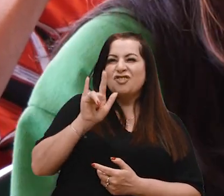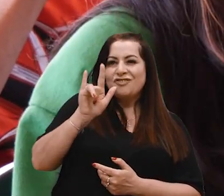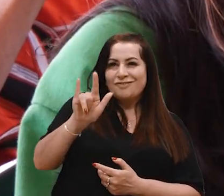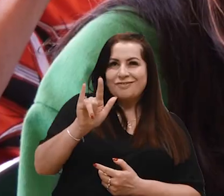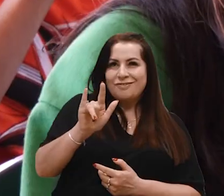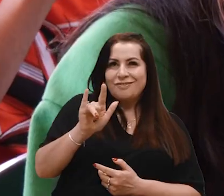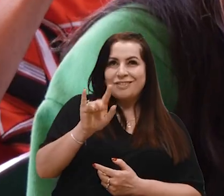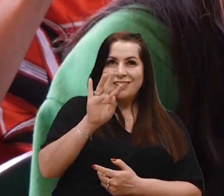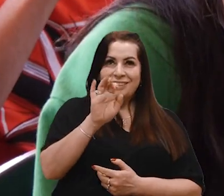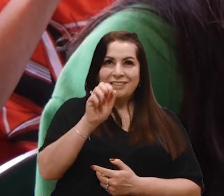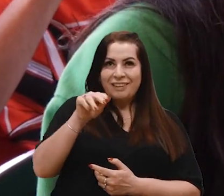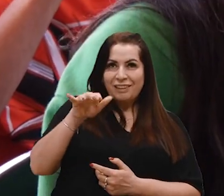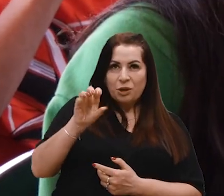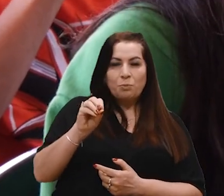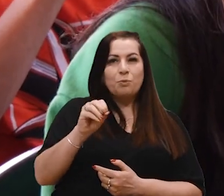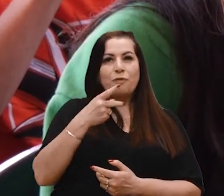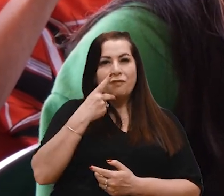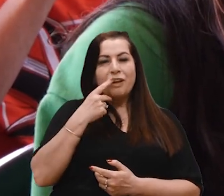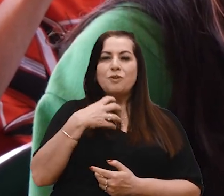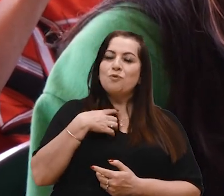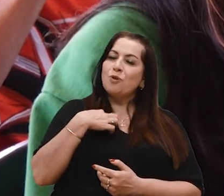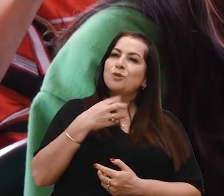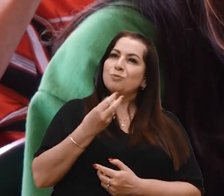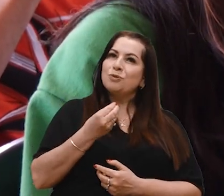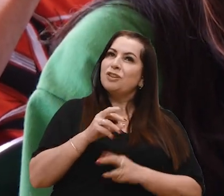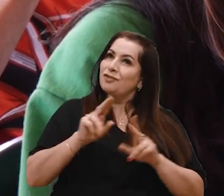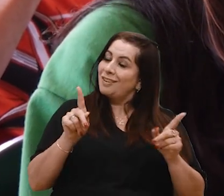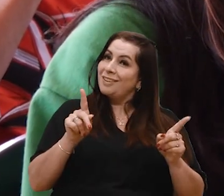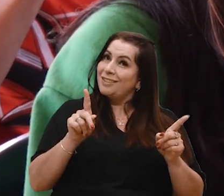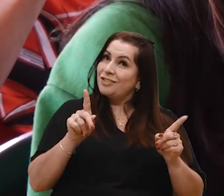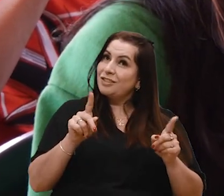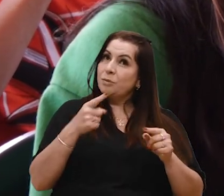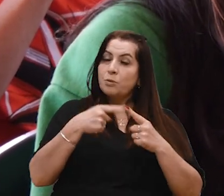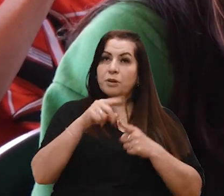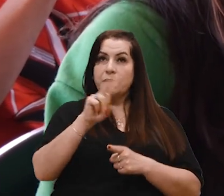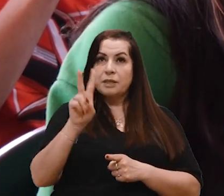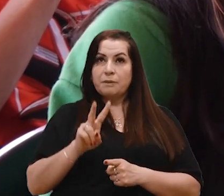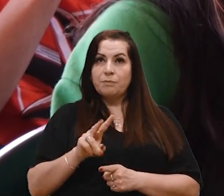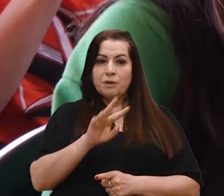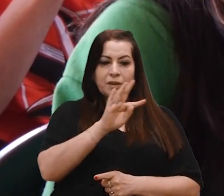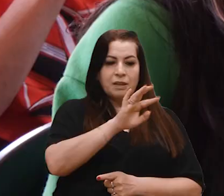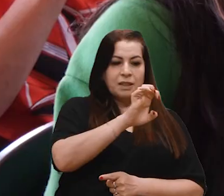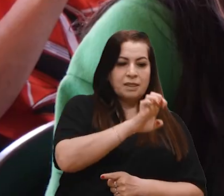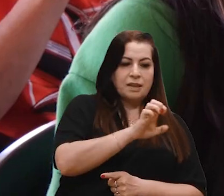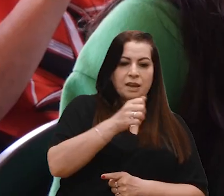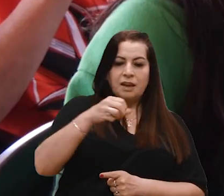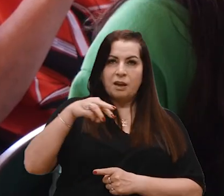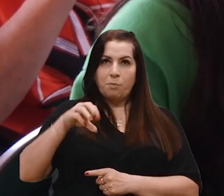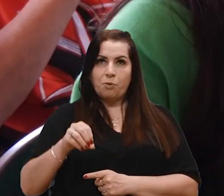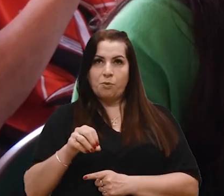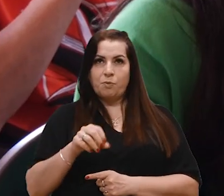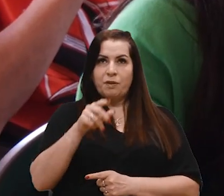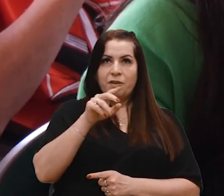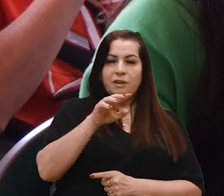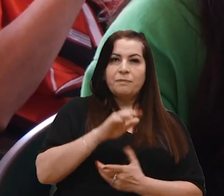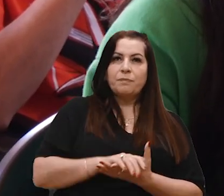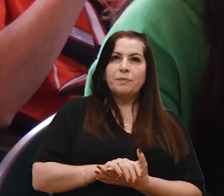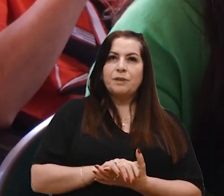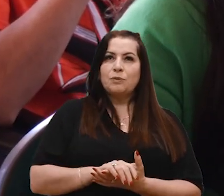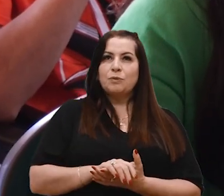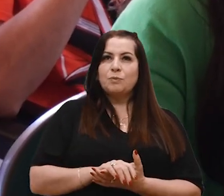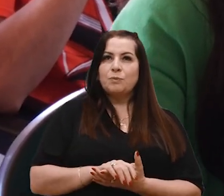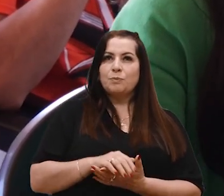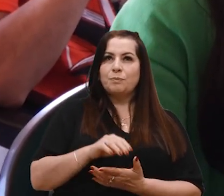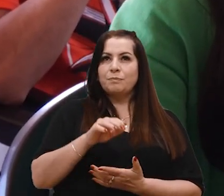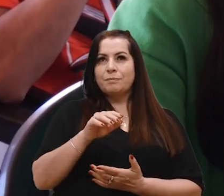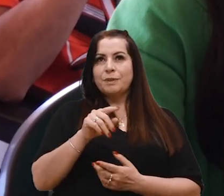falam te amo, eu gosto muito. Tem assim... É diferente, porque lá na Venezuela falam te amo. E